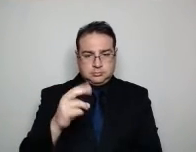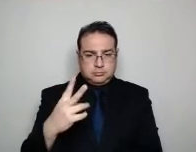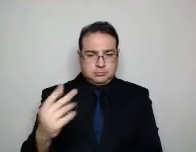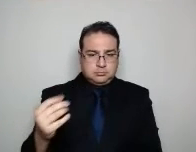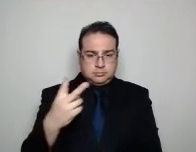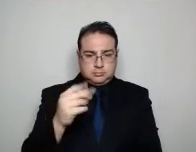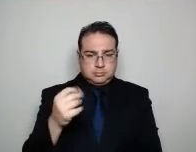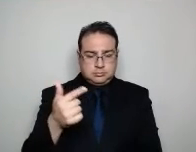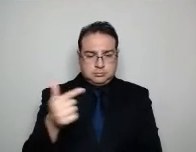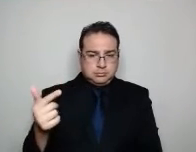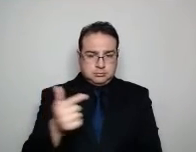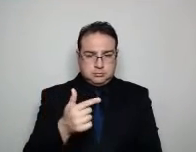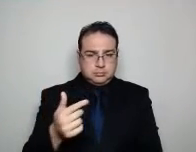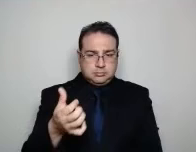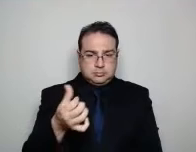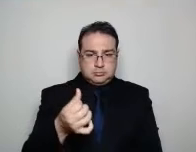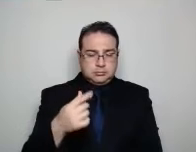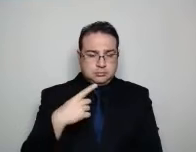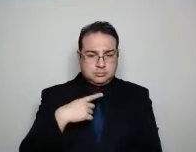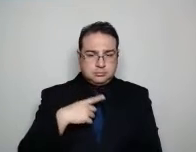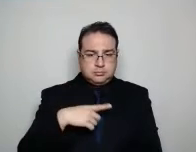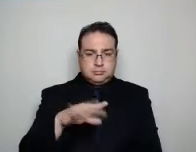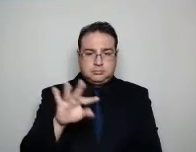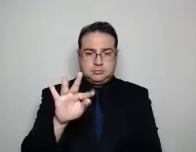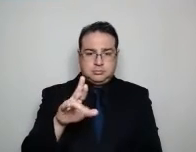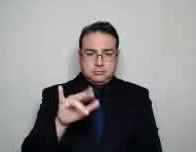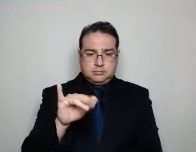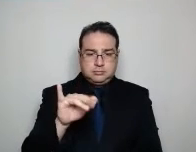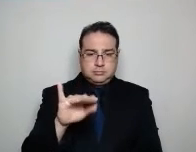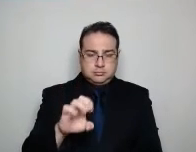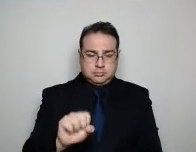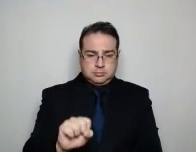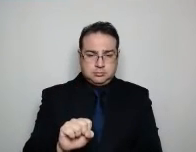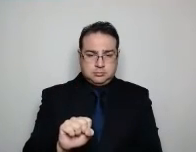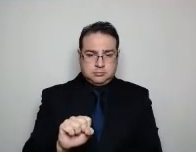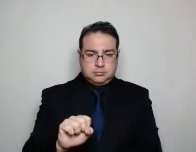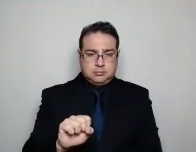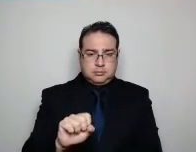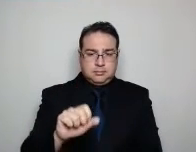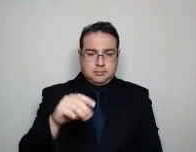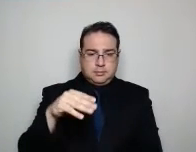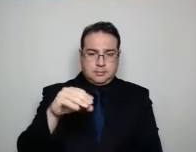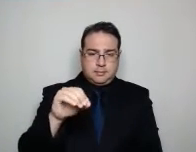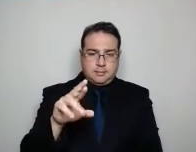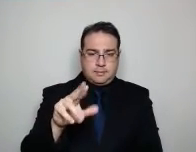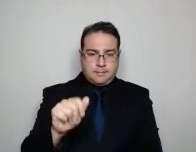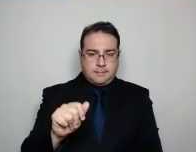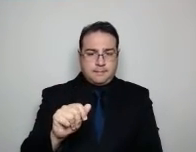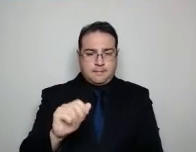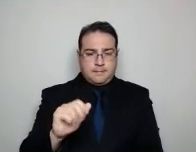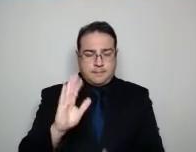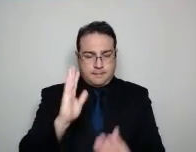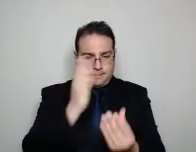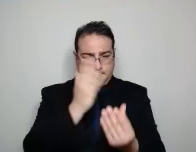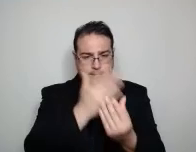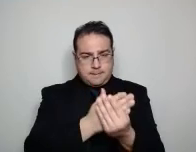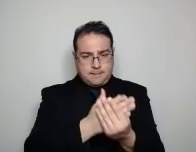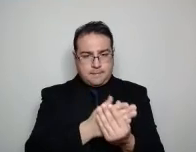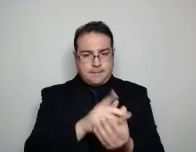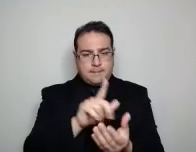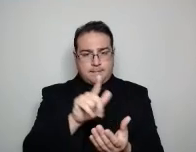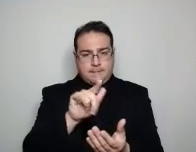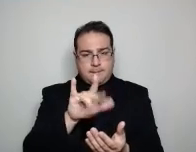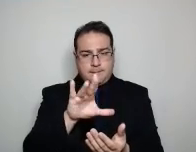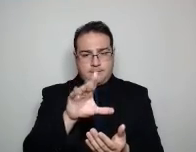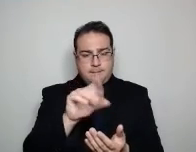08-00524-63-2022. Agravando Tamires Guedes de Moura e agravado Gleidson Guedes de Moura. O